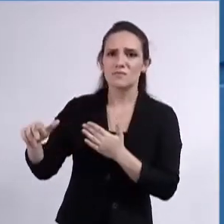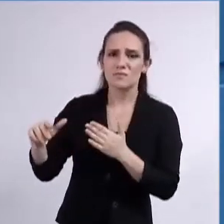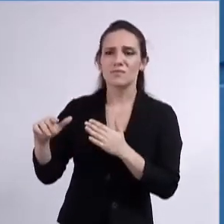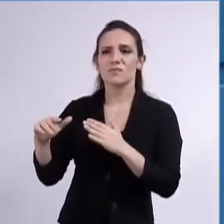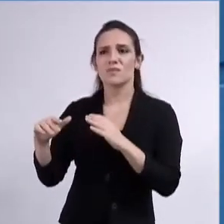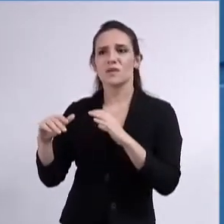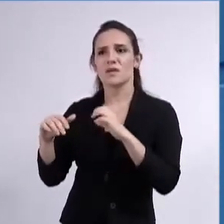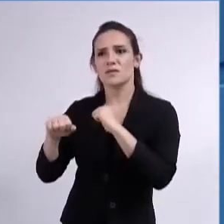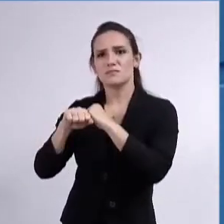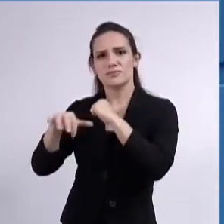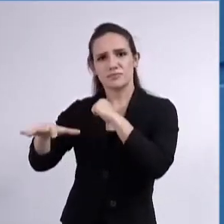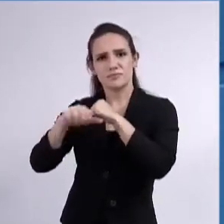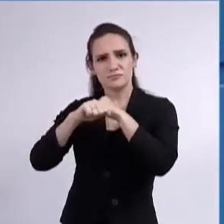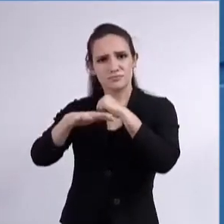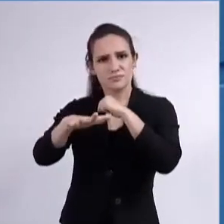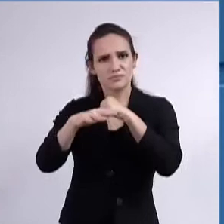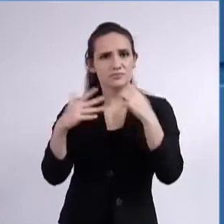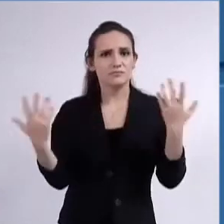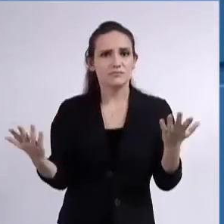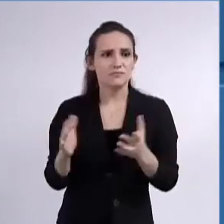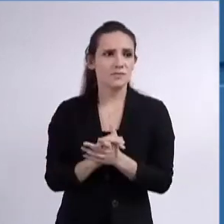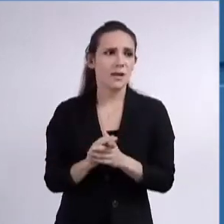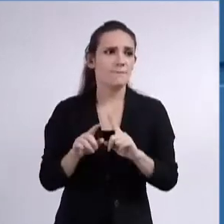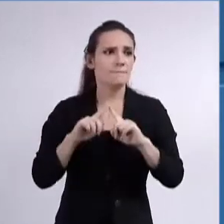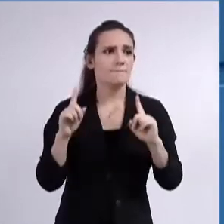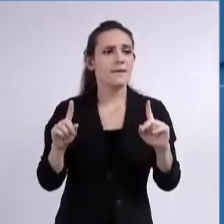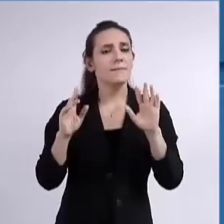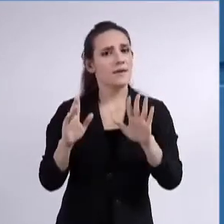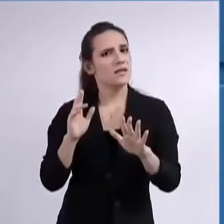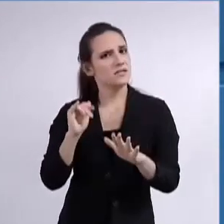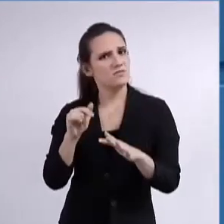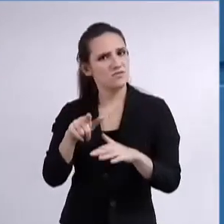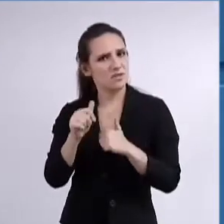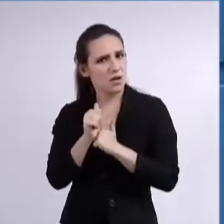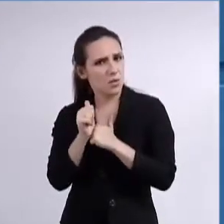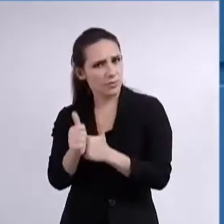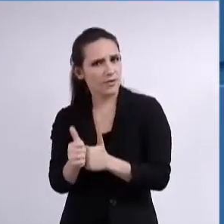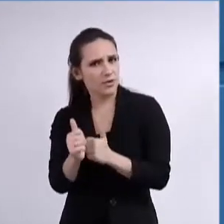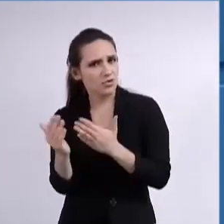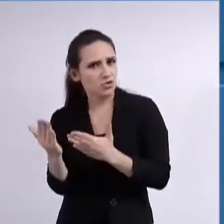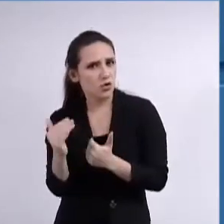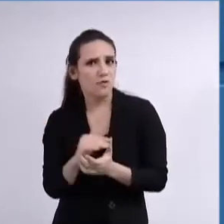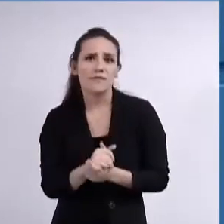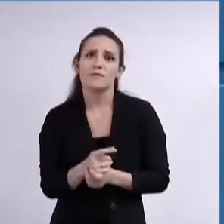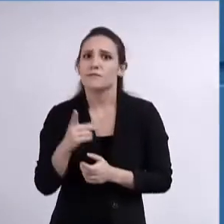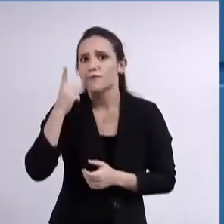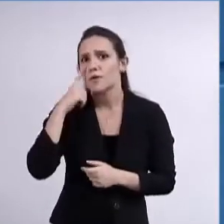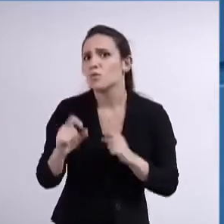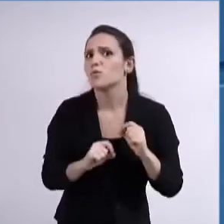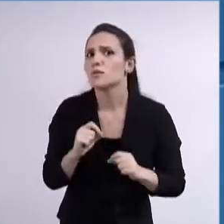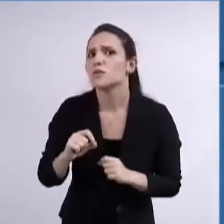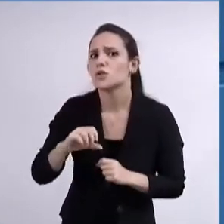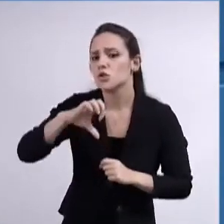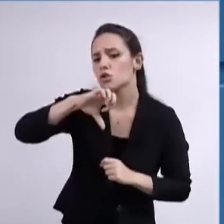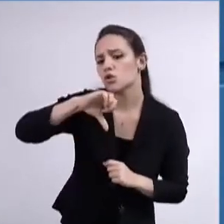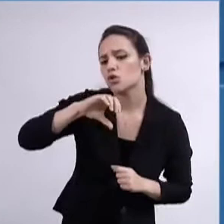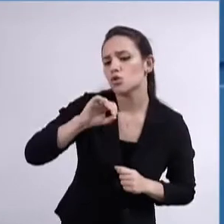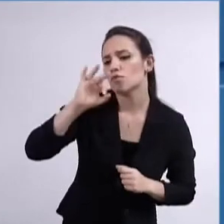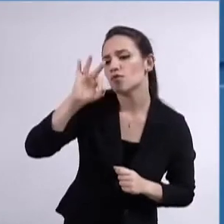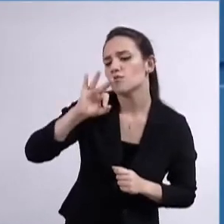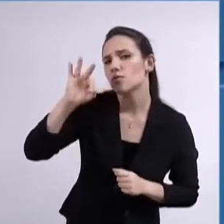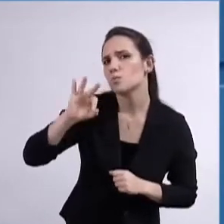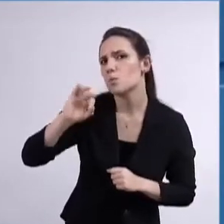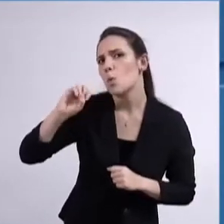Se nós acompanharmos a nossa juventude, nós vamos ver que 90%